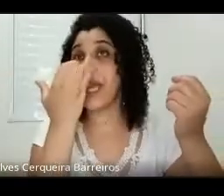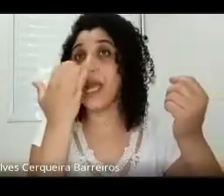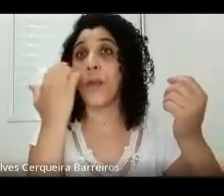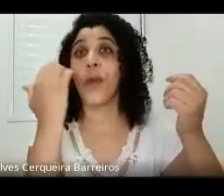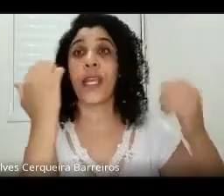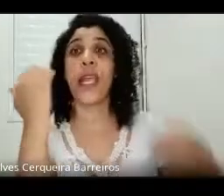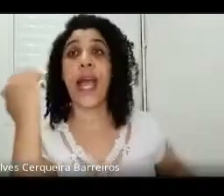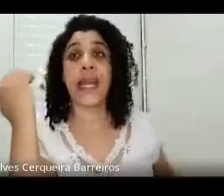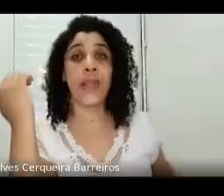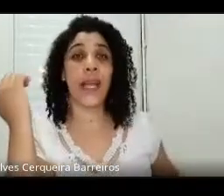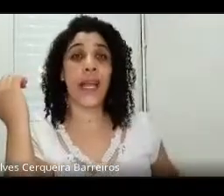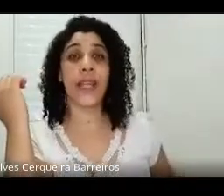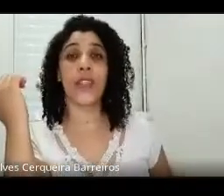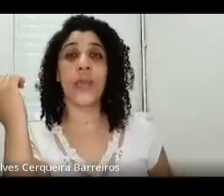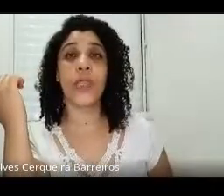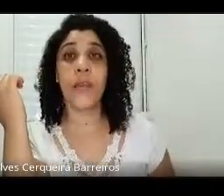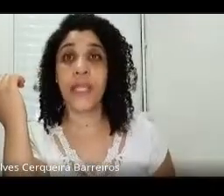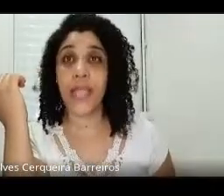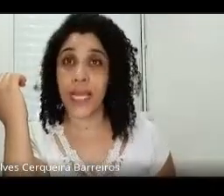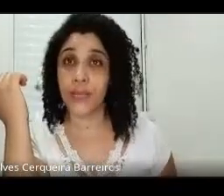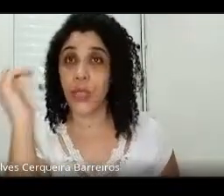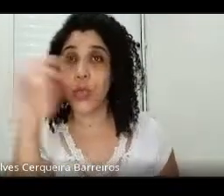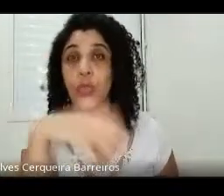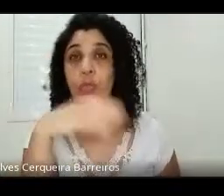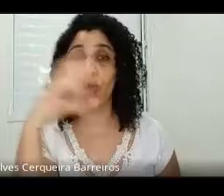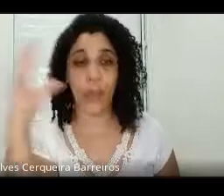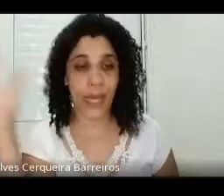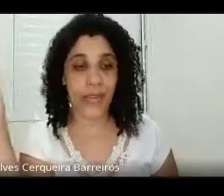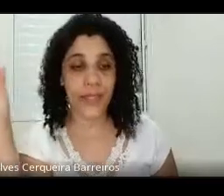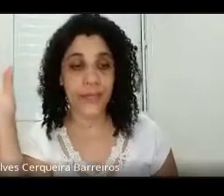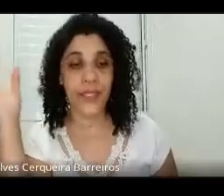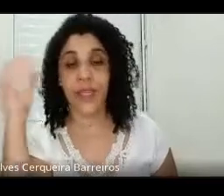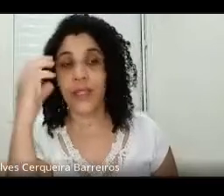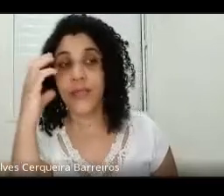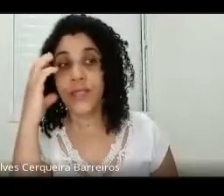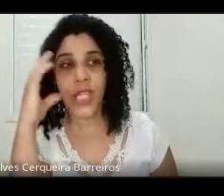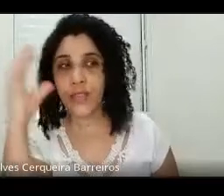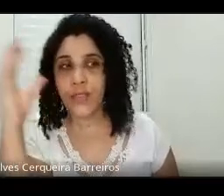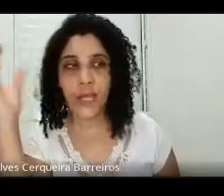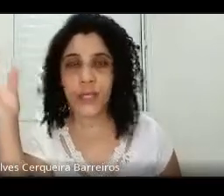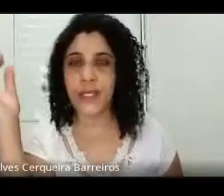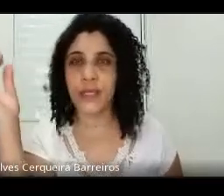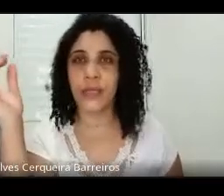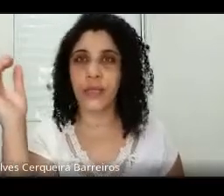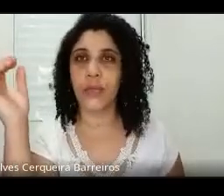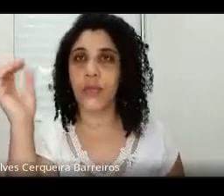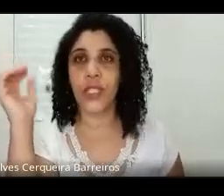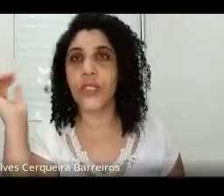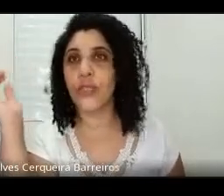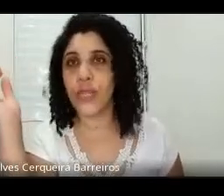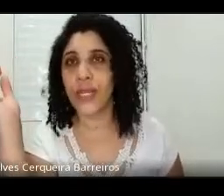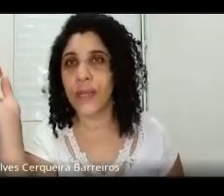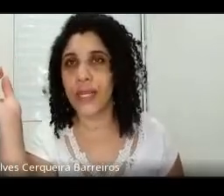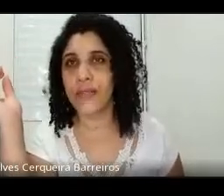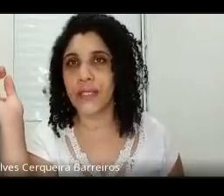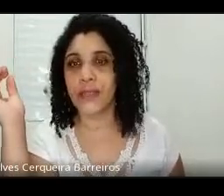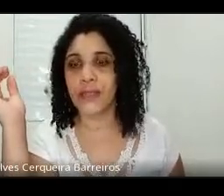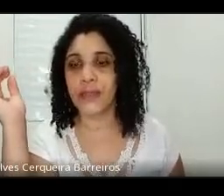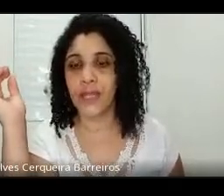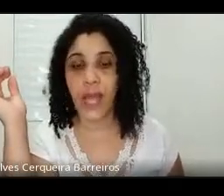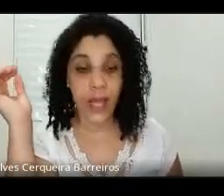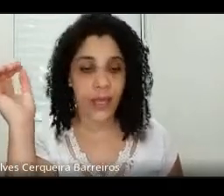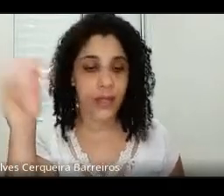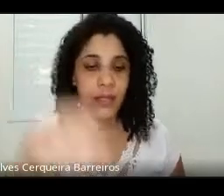das línguas humanas. Por quê? A língua ela é totalmente arbitrária. Então, quando surge uma palavra, ninguém fica pensando como foi que surgiu aquela palavra,